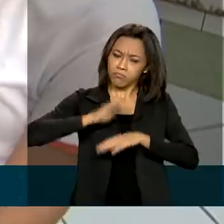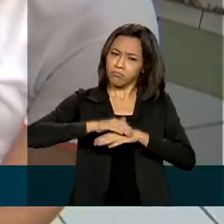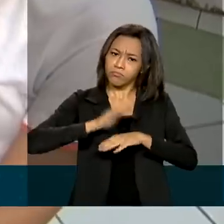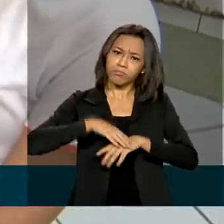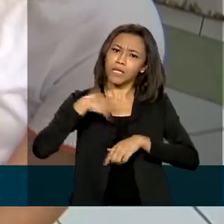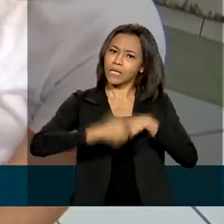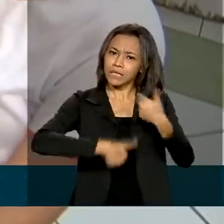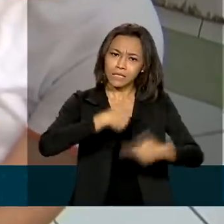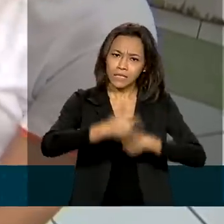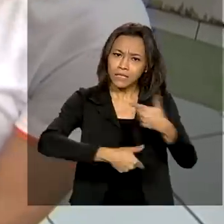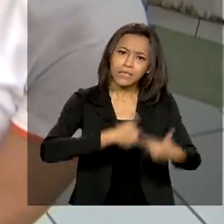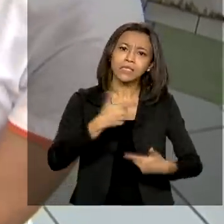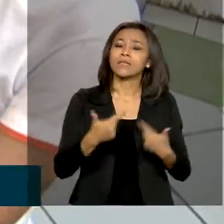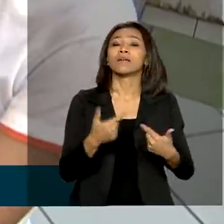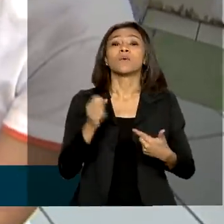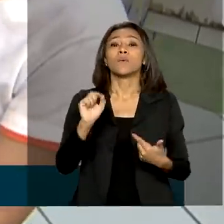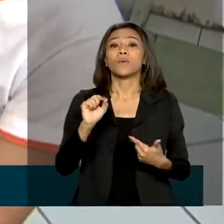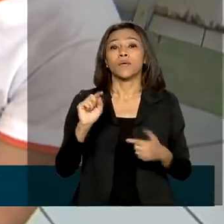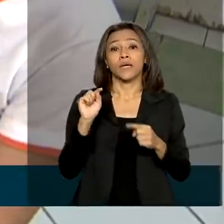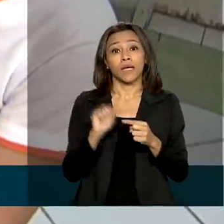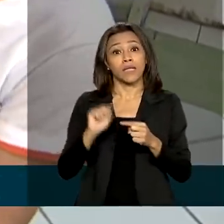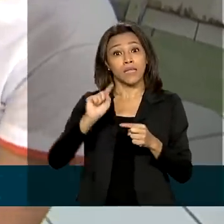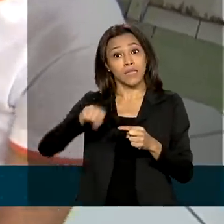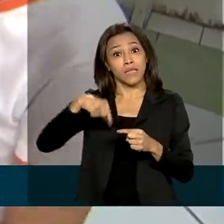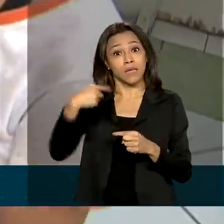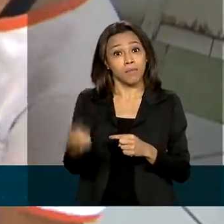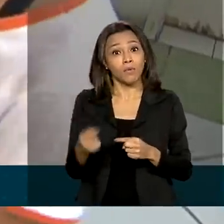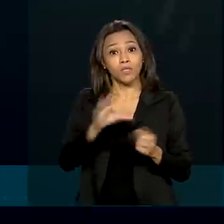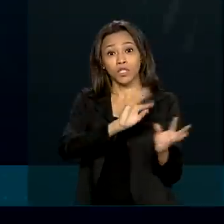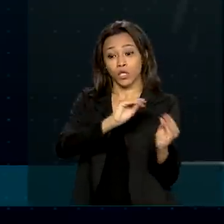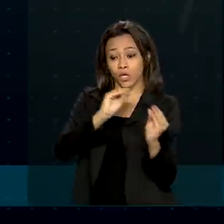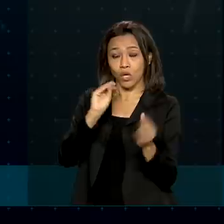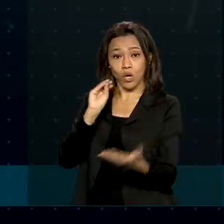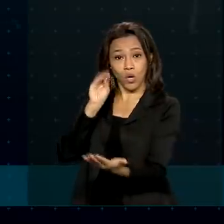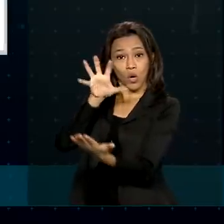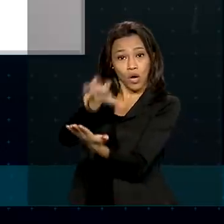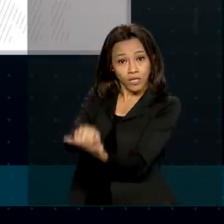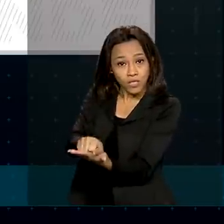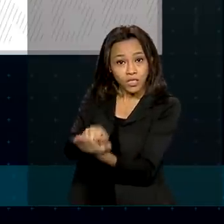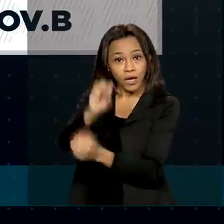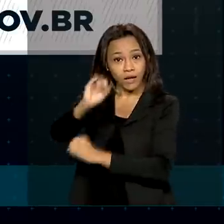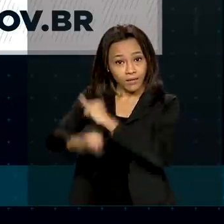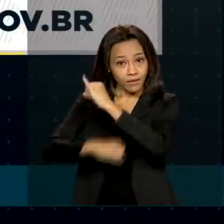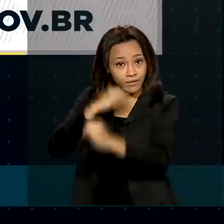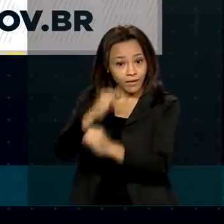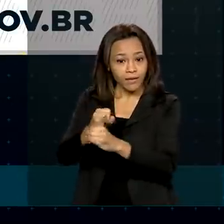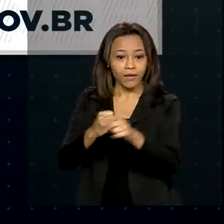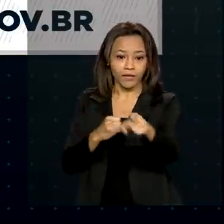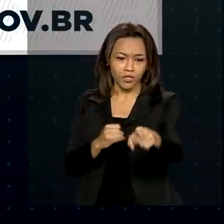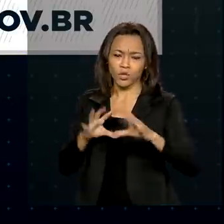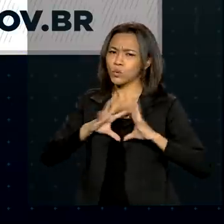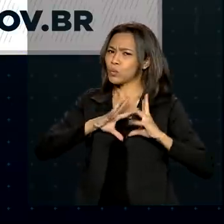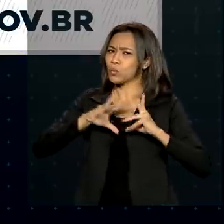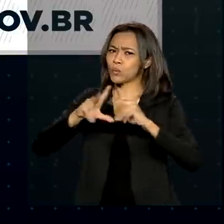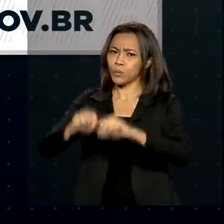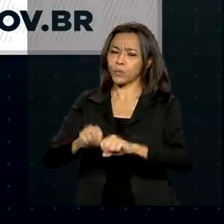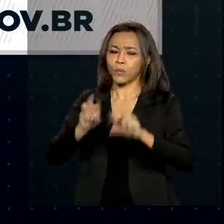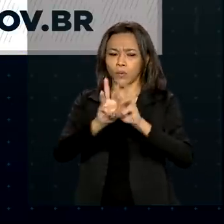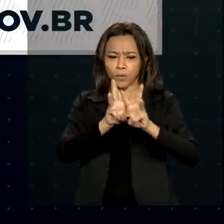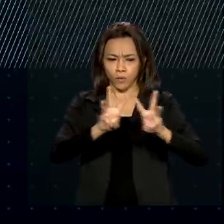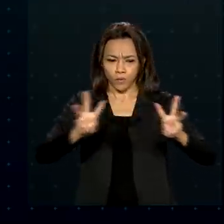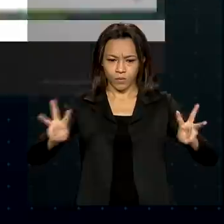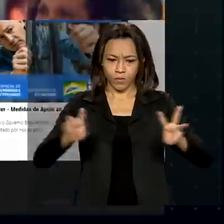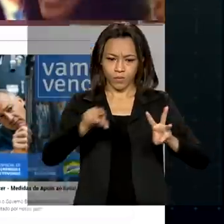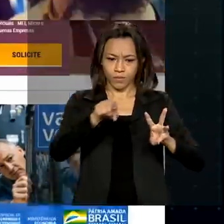imediatamente após o registro na internet. Todo o processo será feito pelo portal do